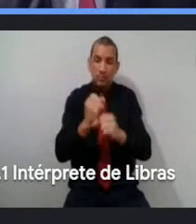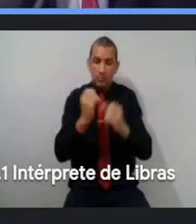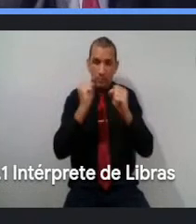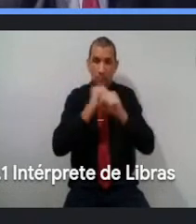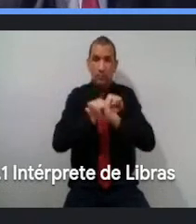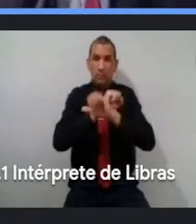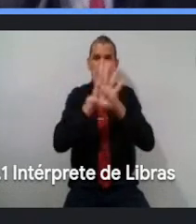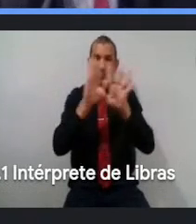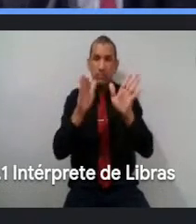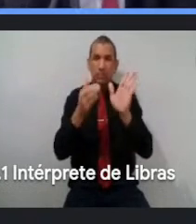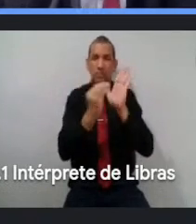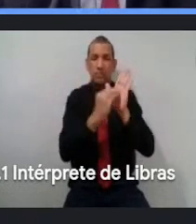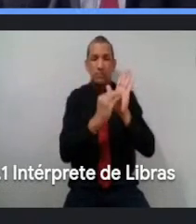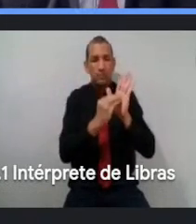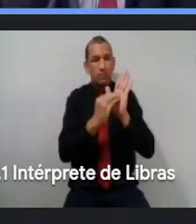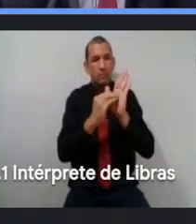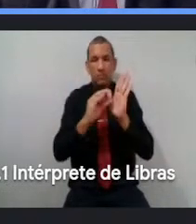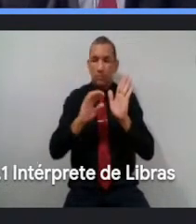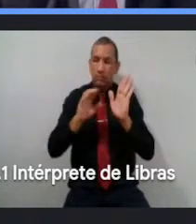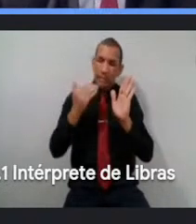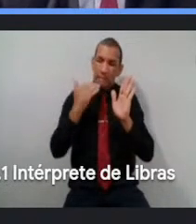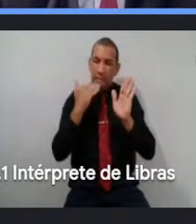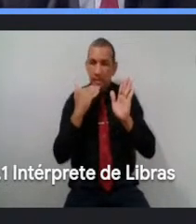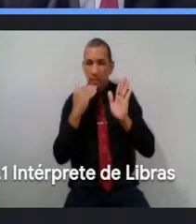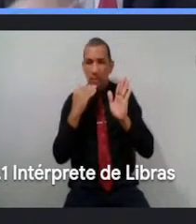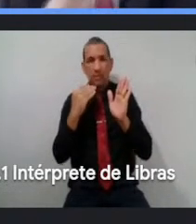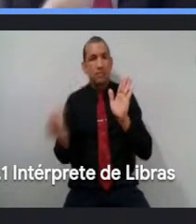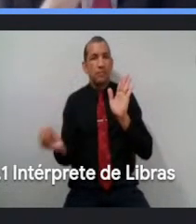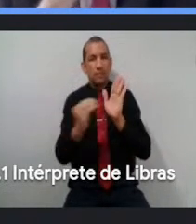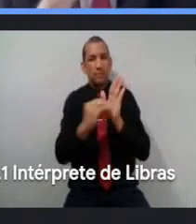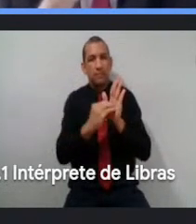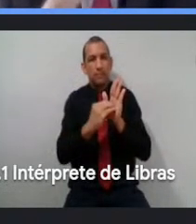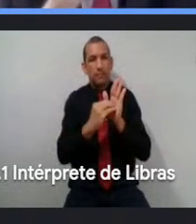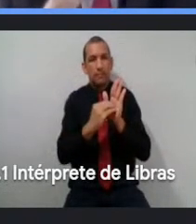esclarecimento e sanar falhas apontadas